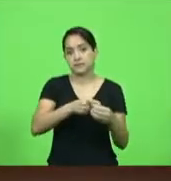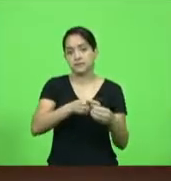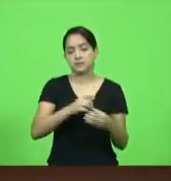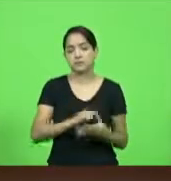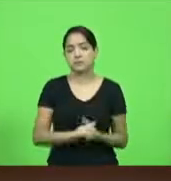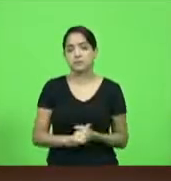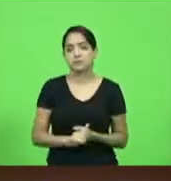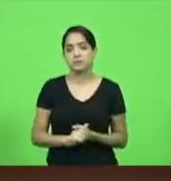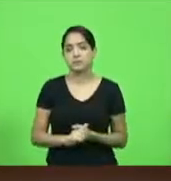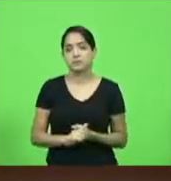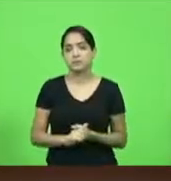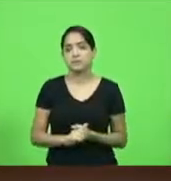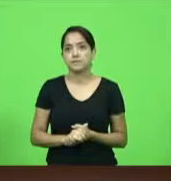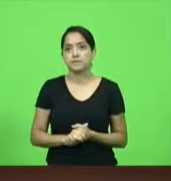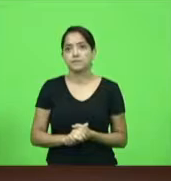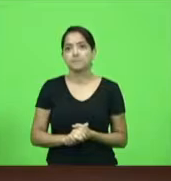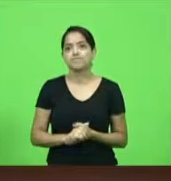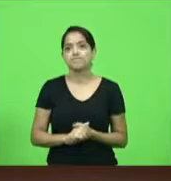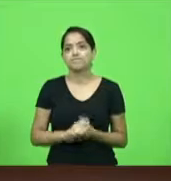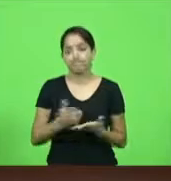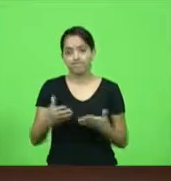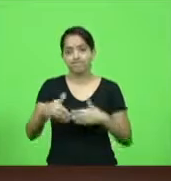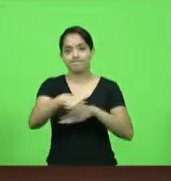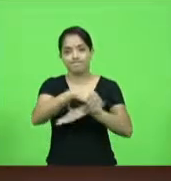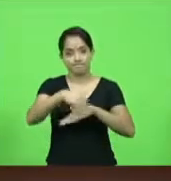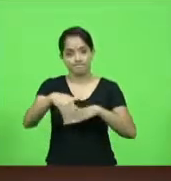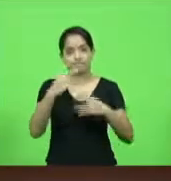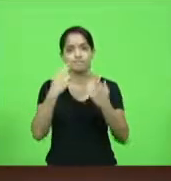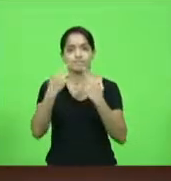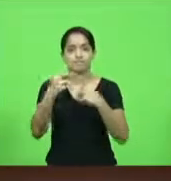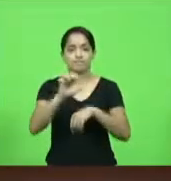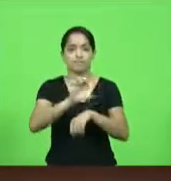e daí a gente entra na rodovia estadual.